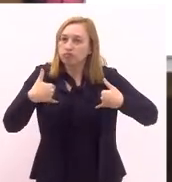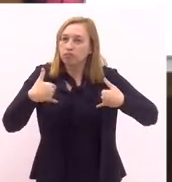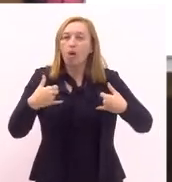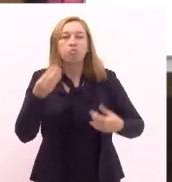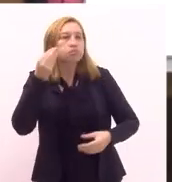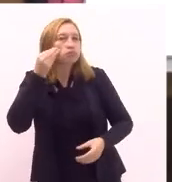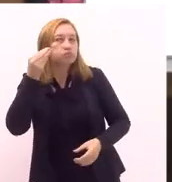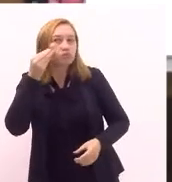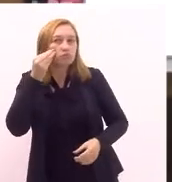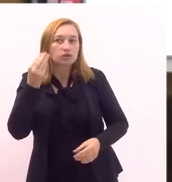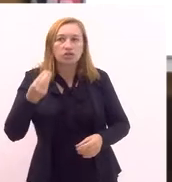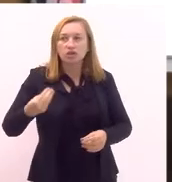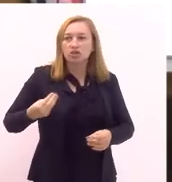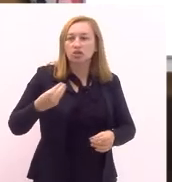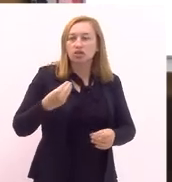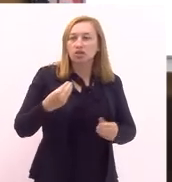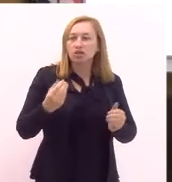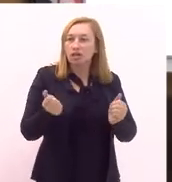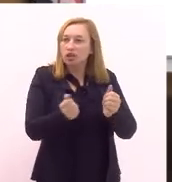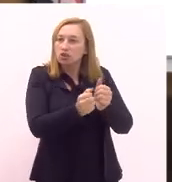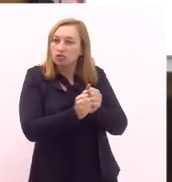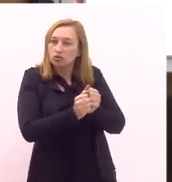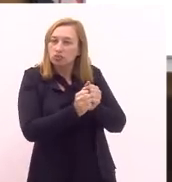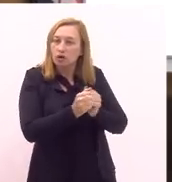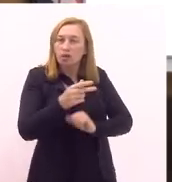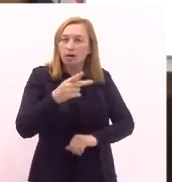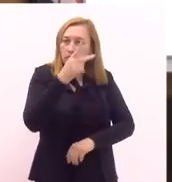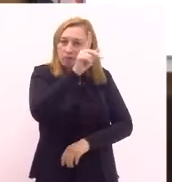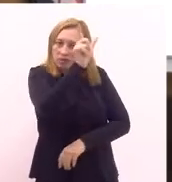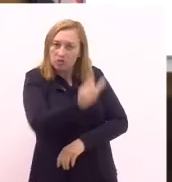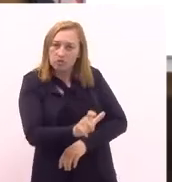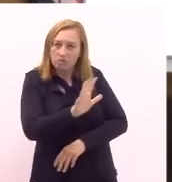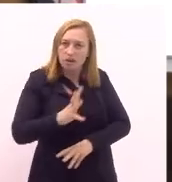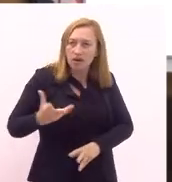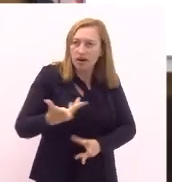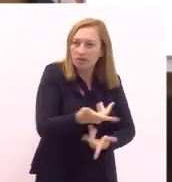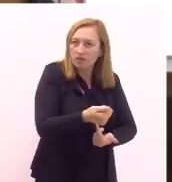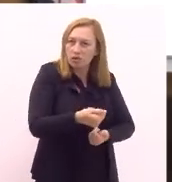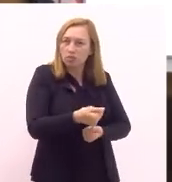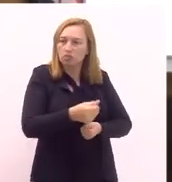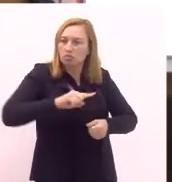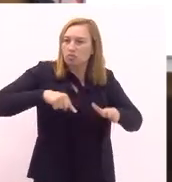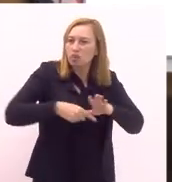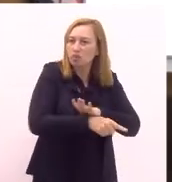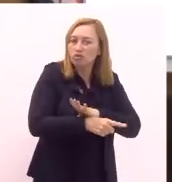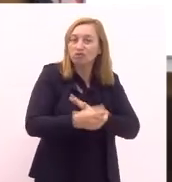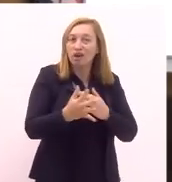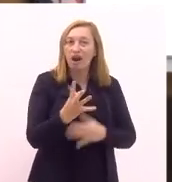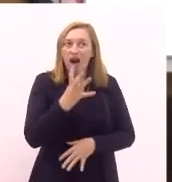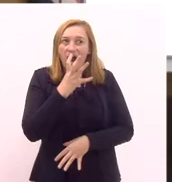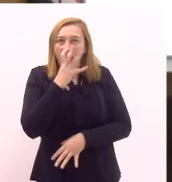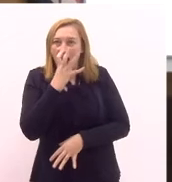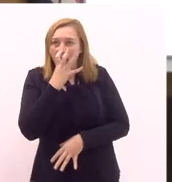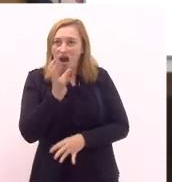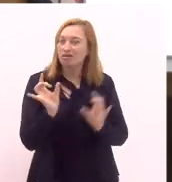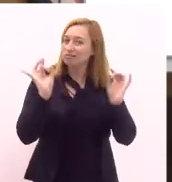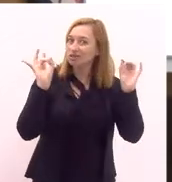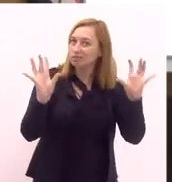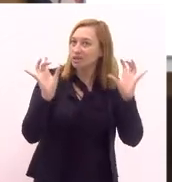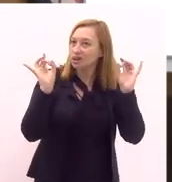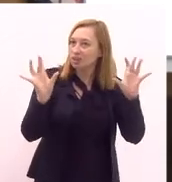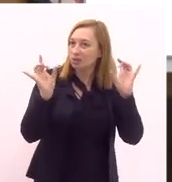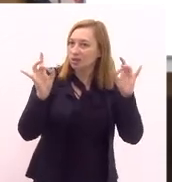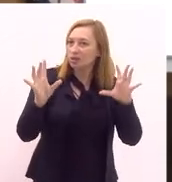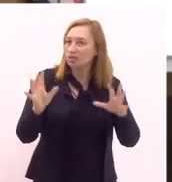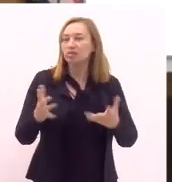de conviver com a Bené que é uma pessoa ímpar singular porque tem profunda admiração especialmente